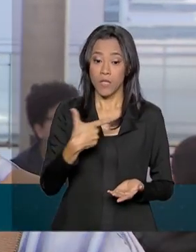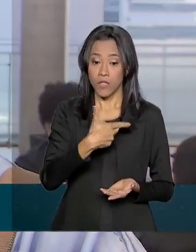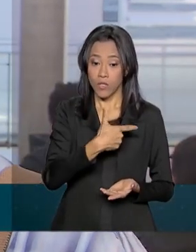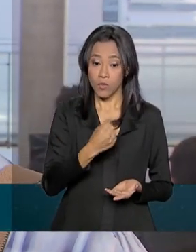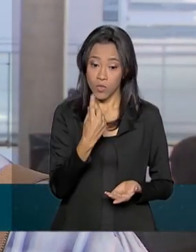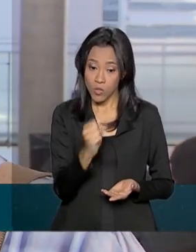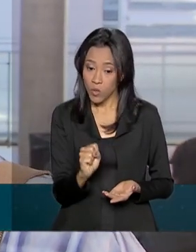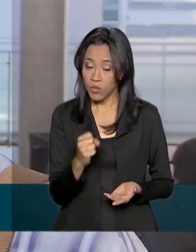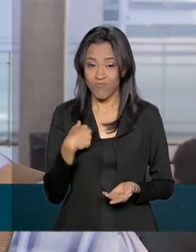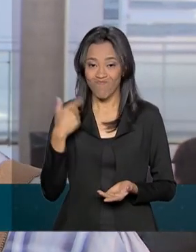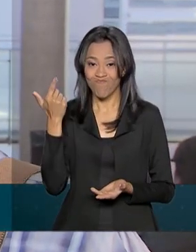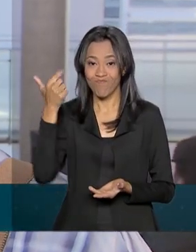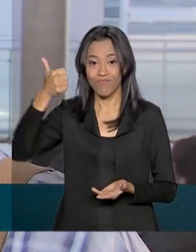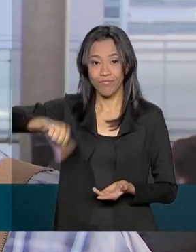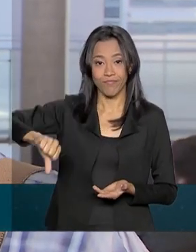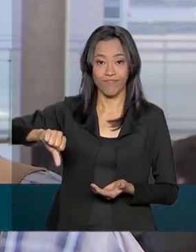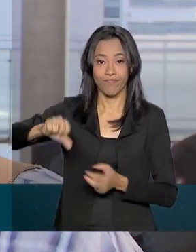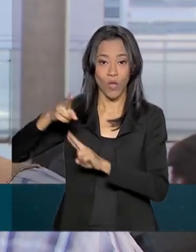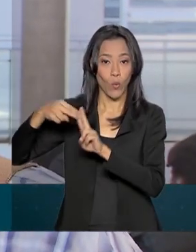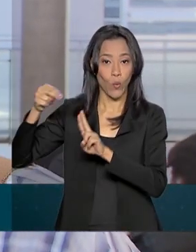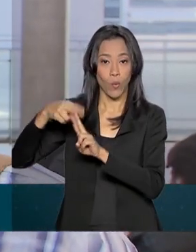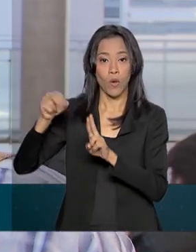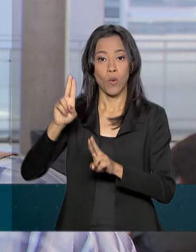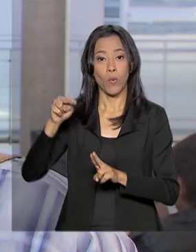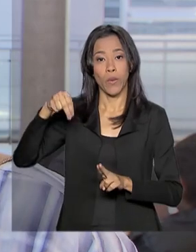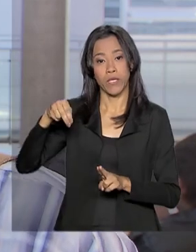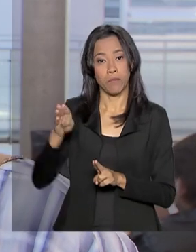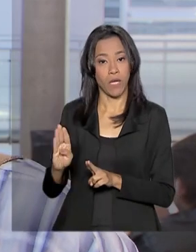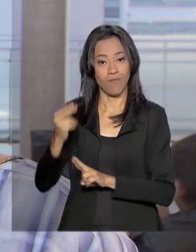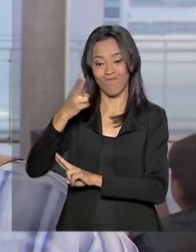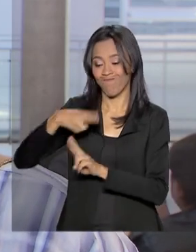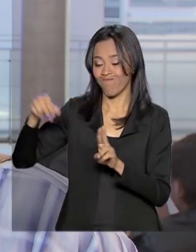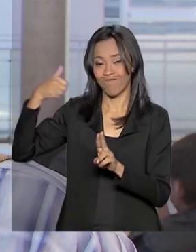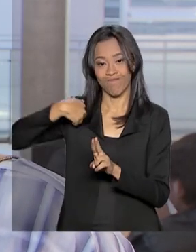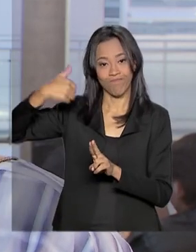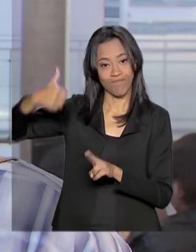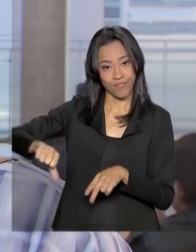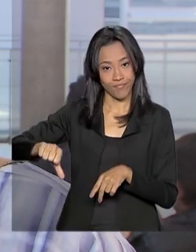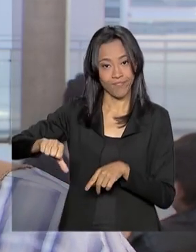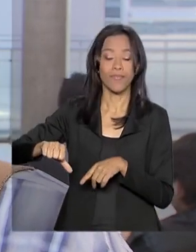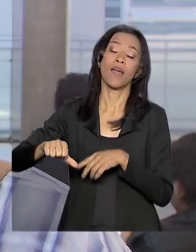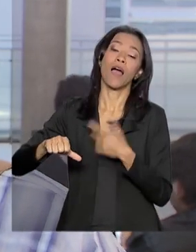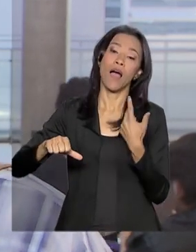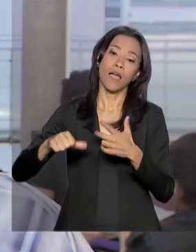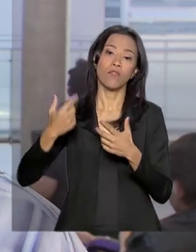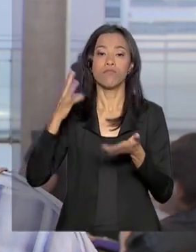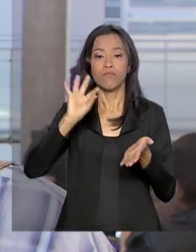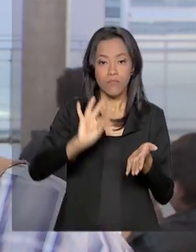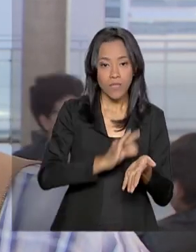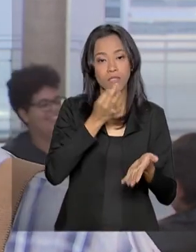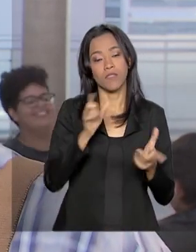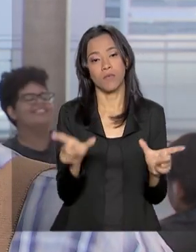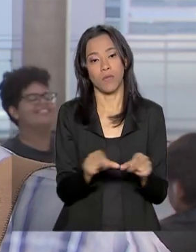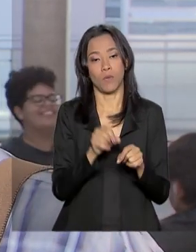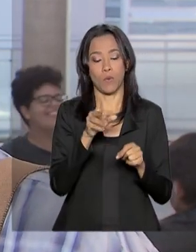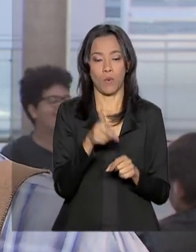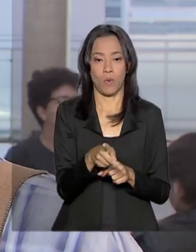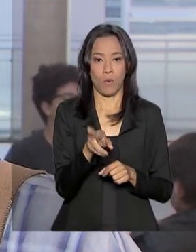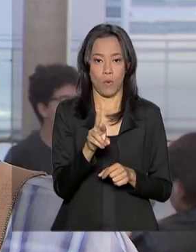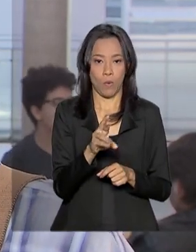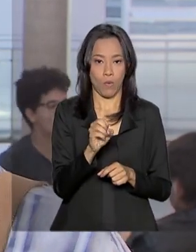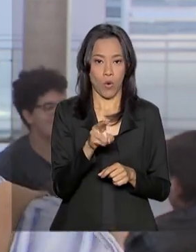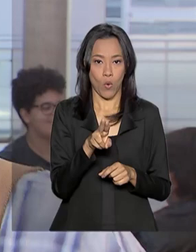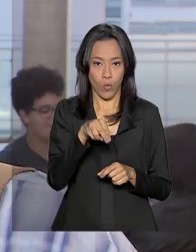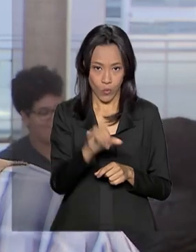descobri que eu não passei na UNB, pelo SISU, pela nota de corte. E aí eu me inscrevi pelo ProUni, descobri que tinha como fazer e tal.